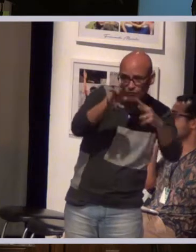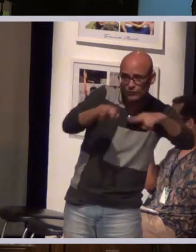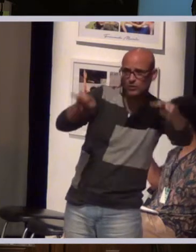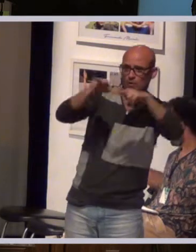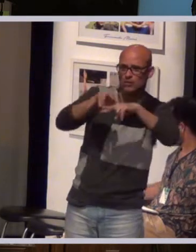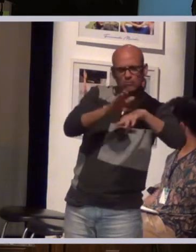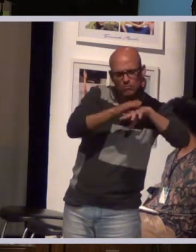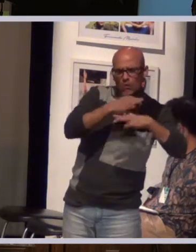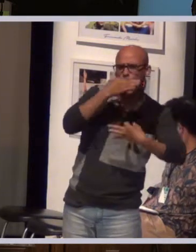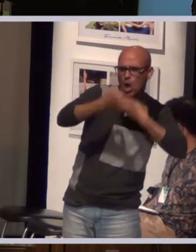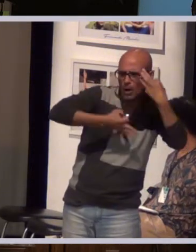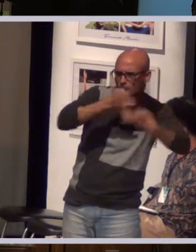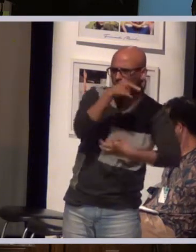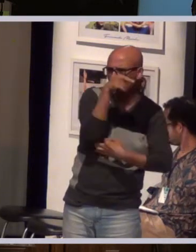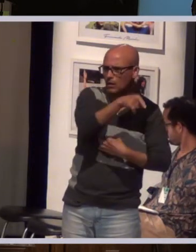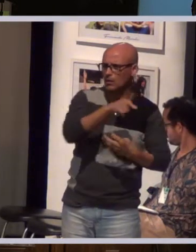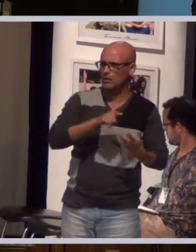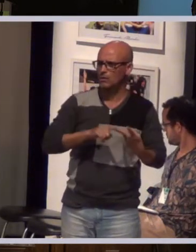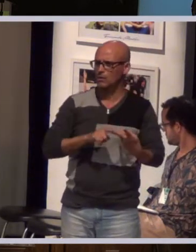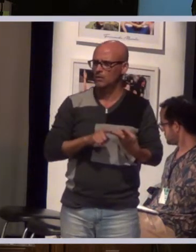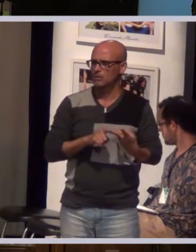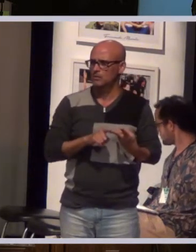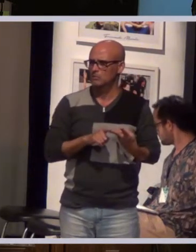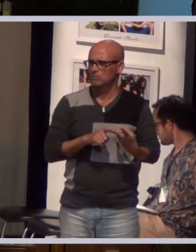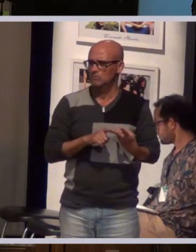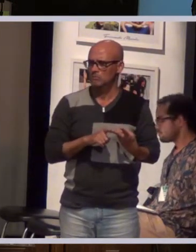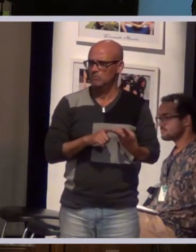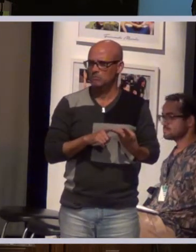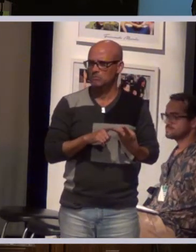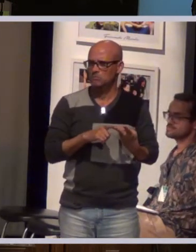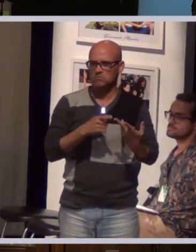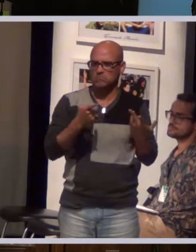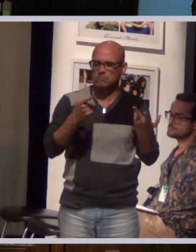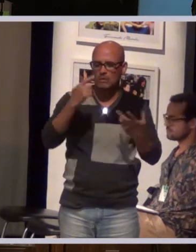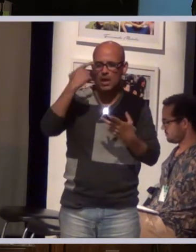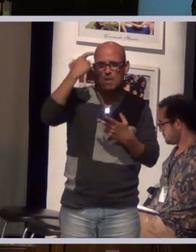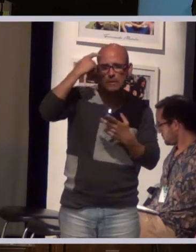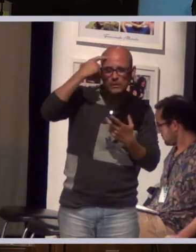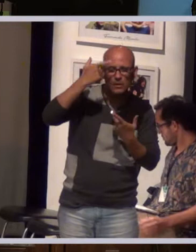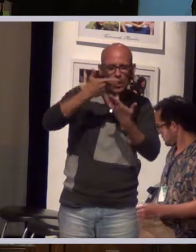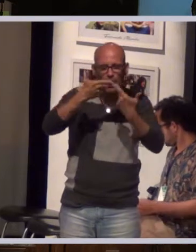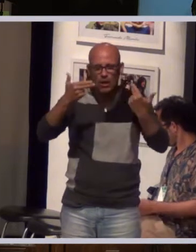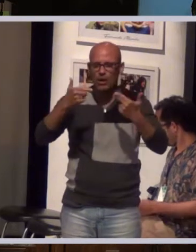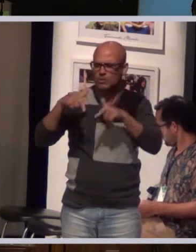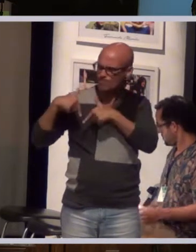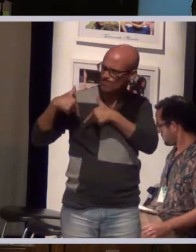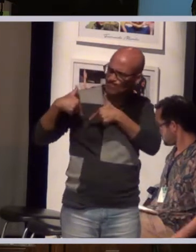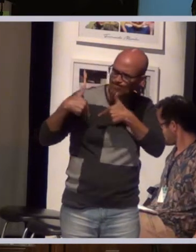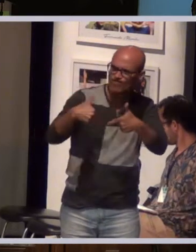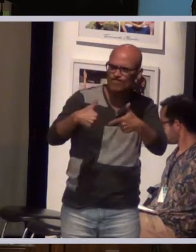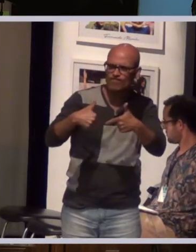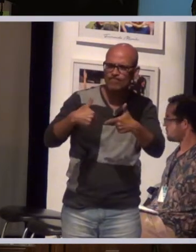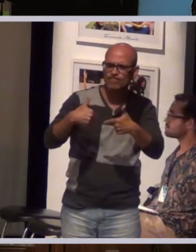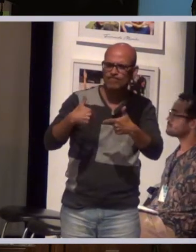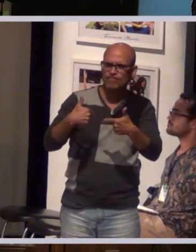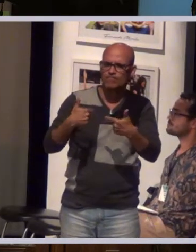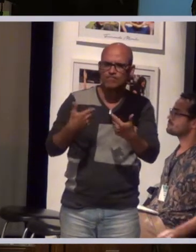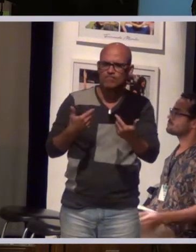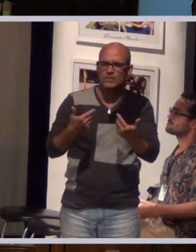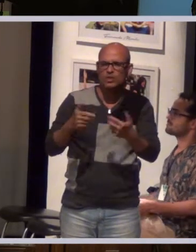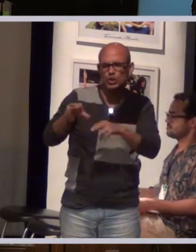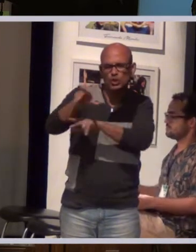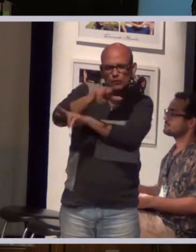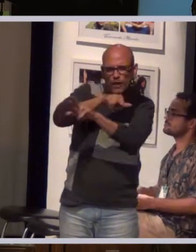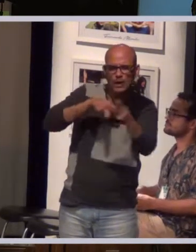próprios juízos de valor, discernimento e de ação perante as